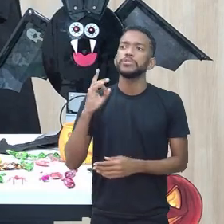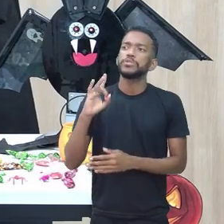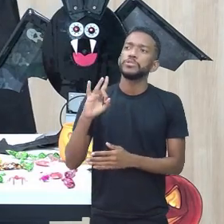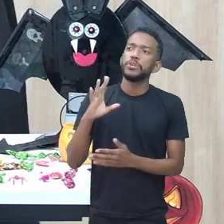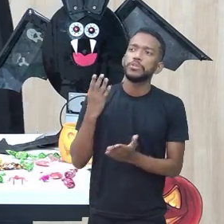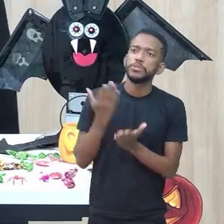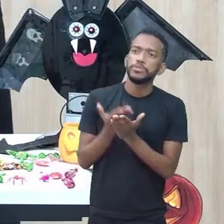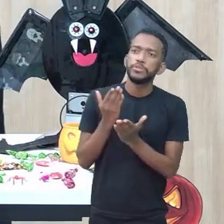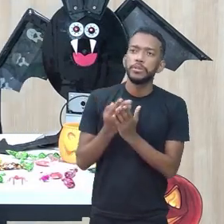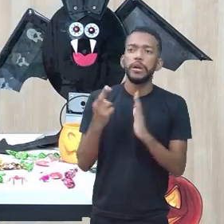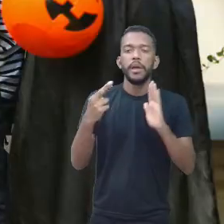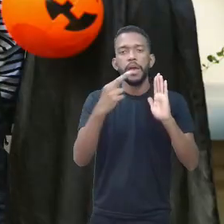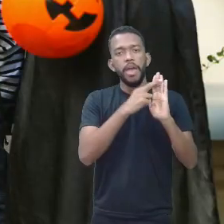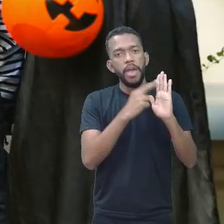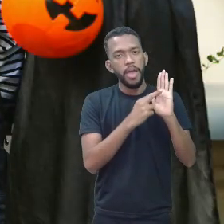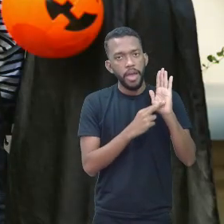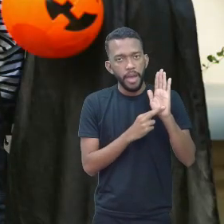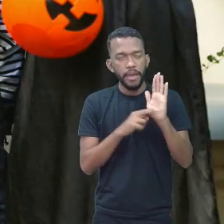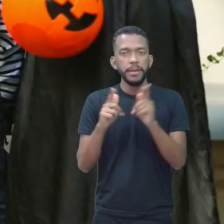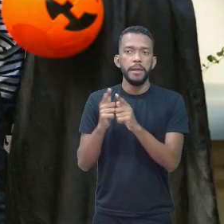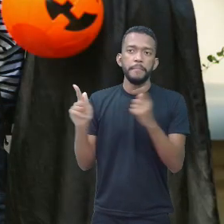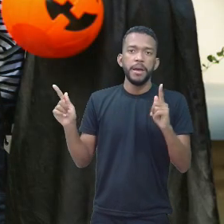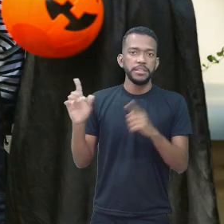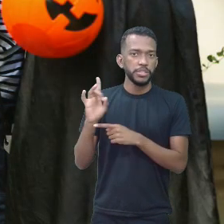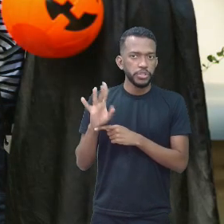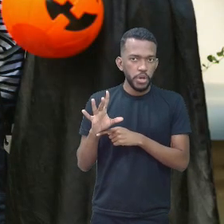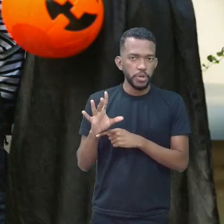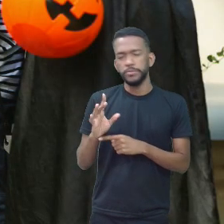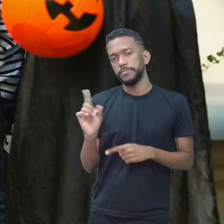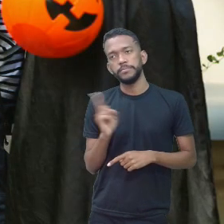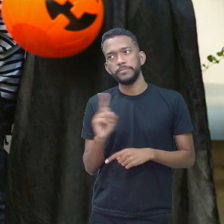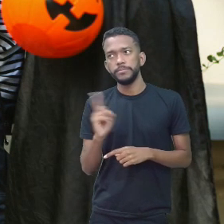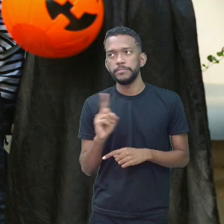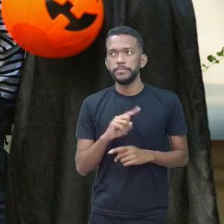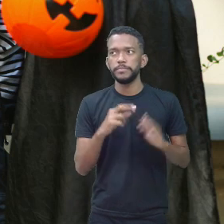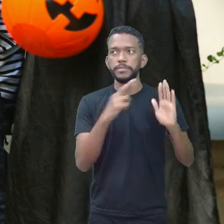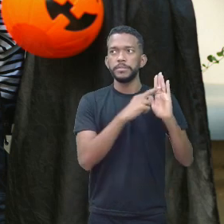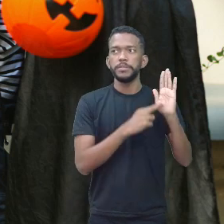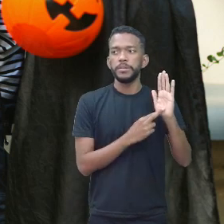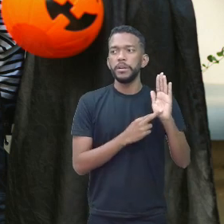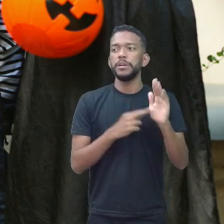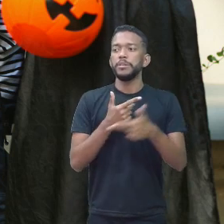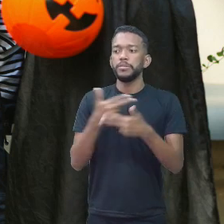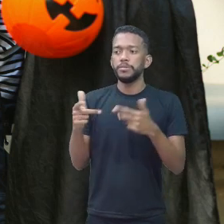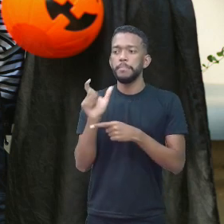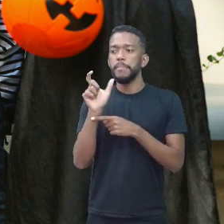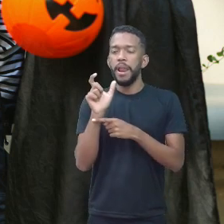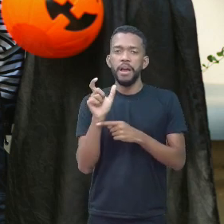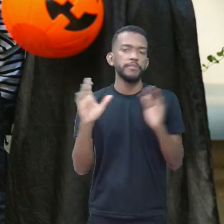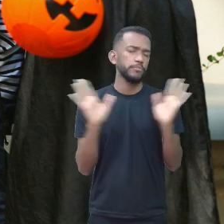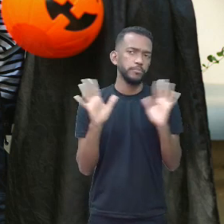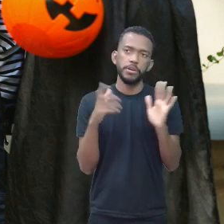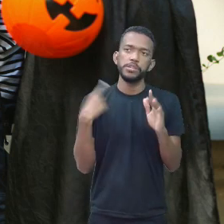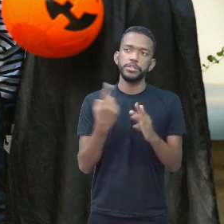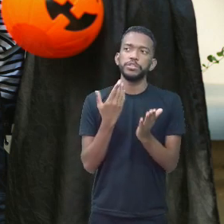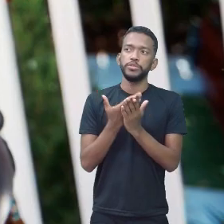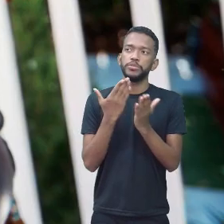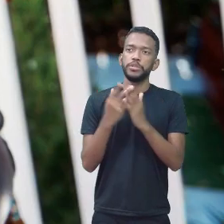estudando regras e gramática, né? Assim, regras e palavrinhas. Estamos estudando também um aspecto